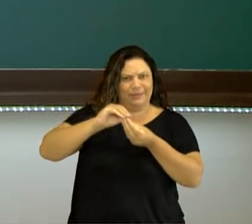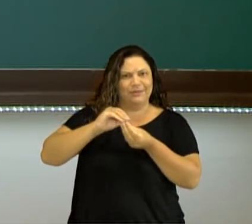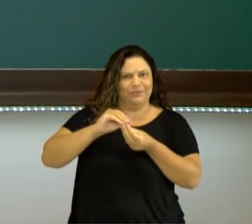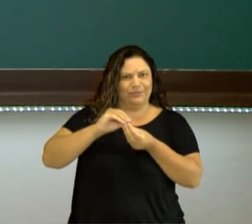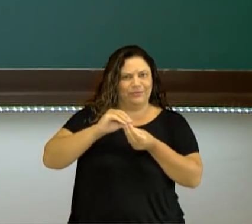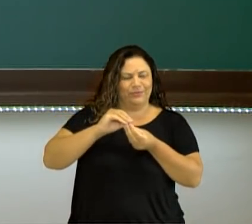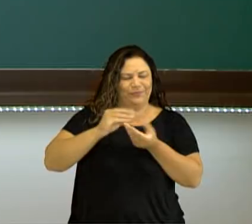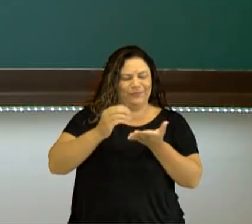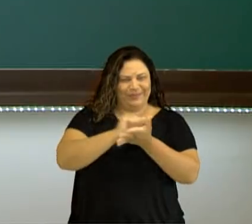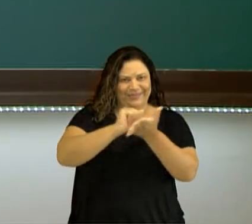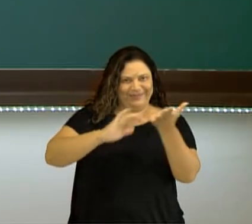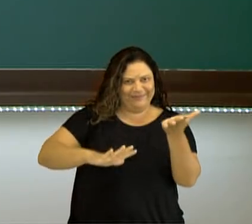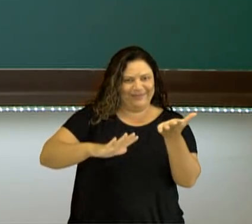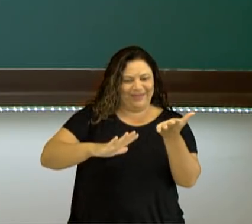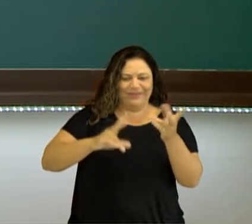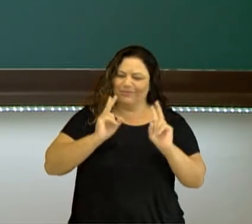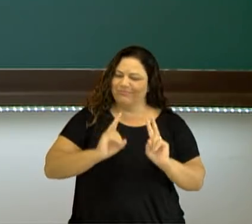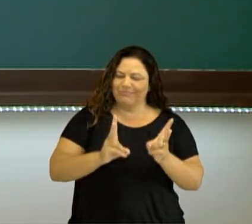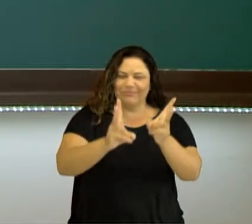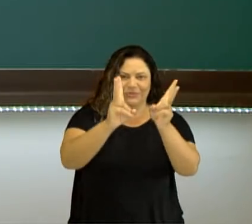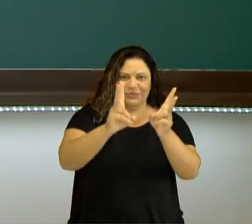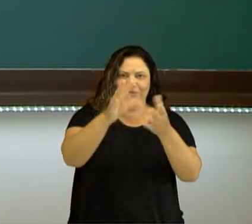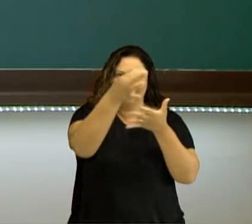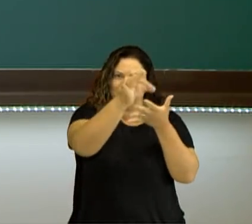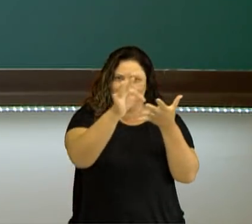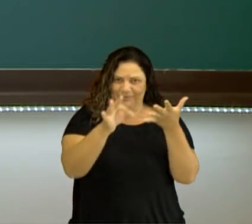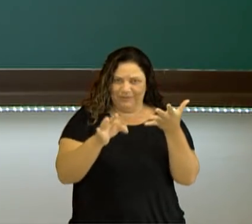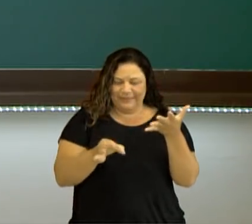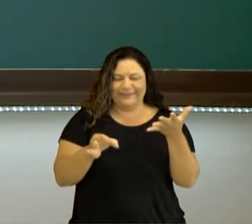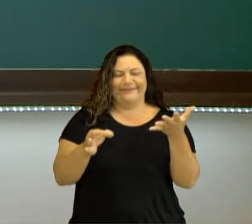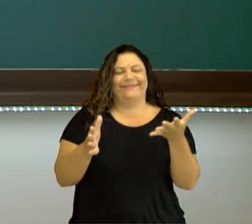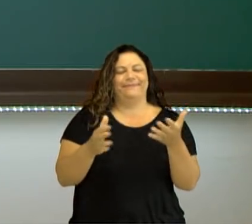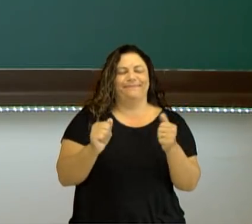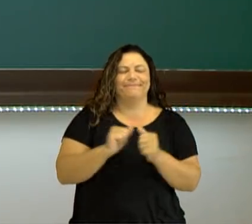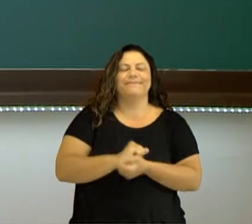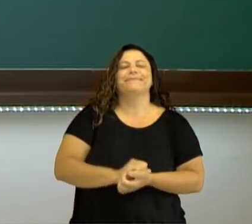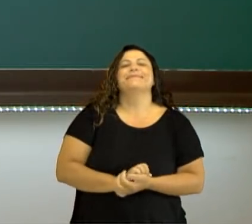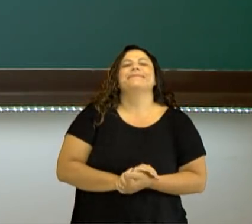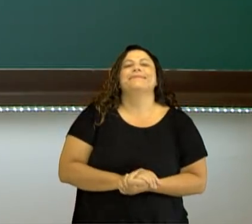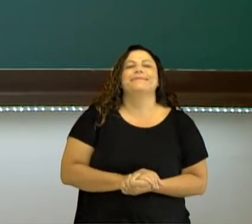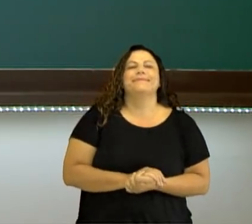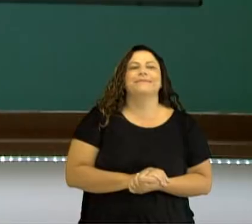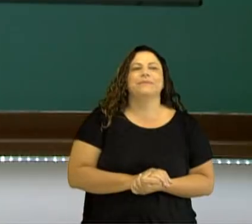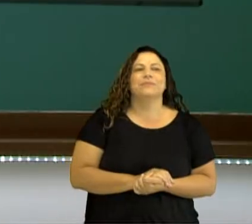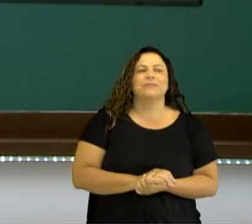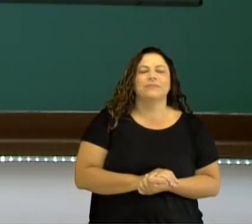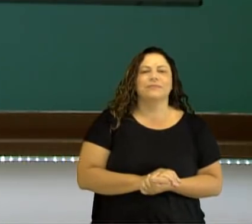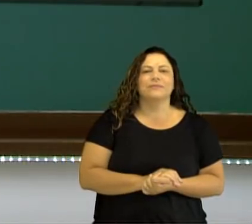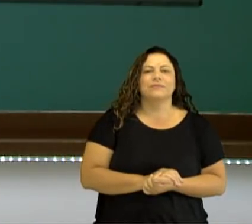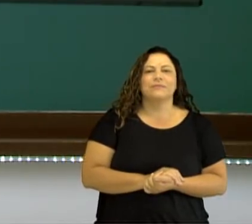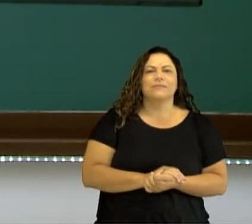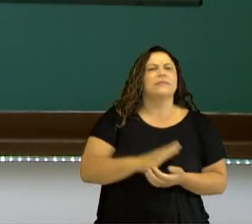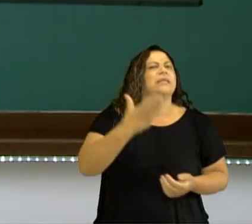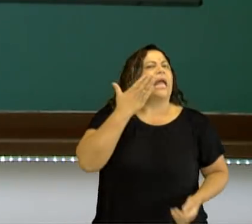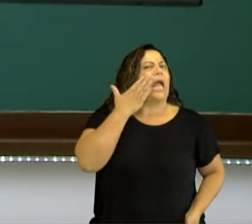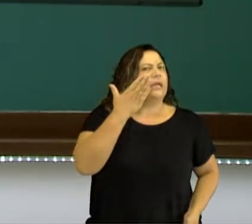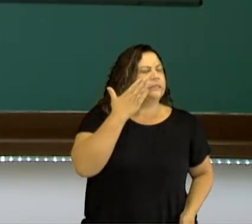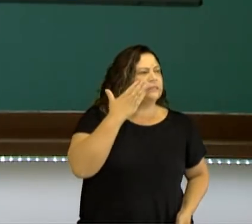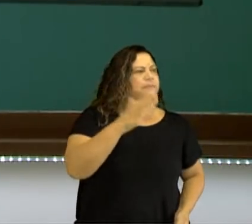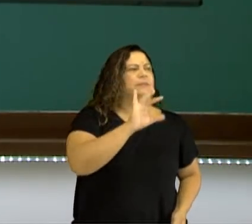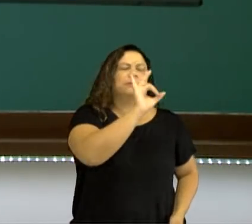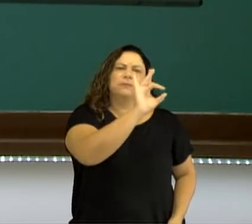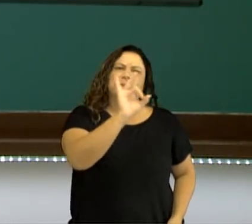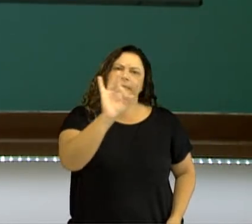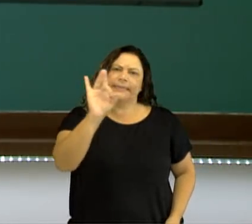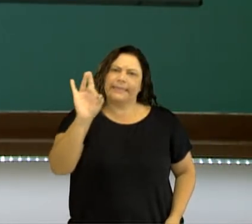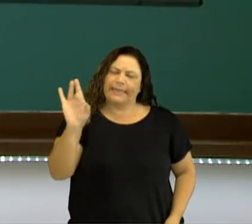Tá? Vamos para frente então para fazer essa correção e deixar tudo bem às claras. Sabendo que a cada 100 salgadinhos